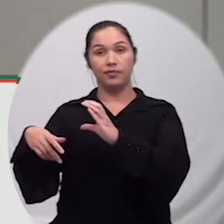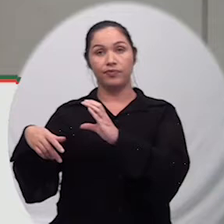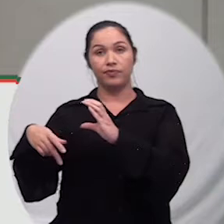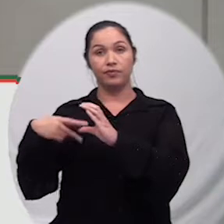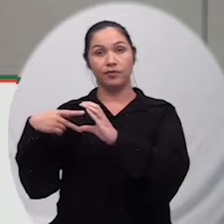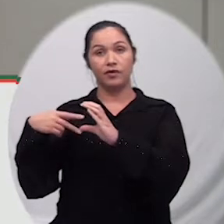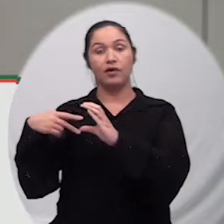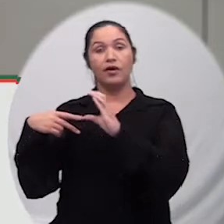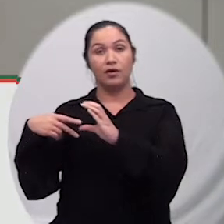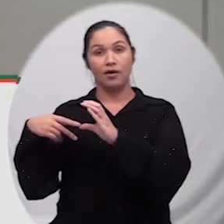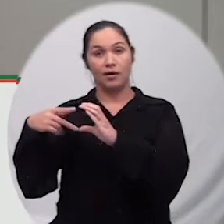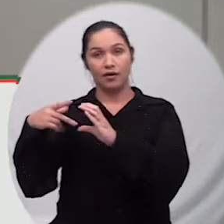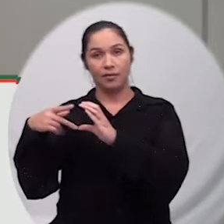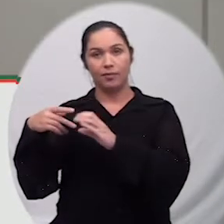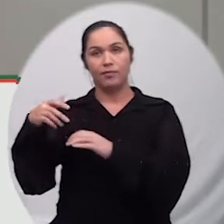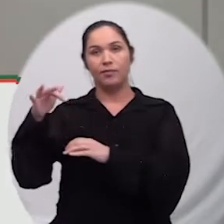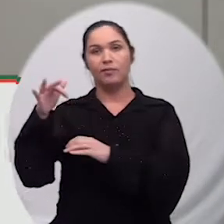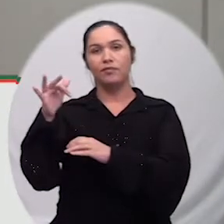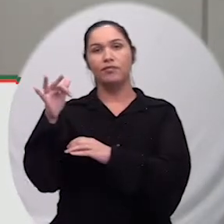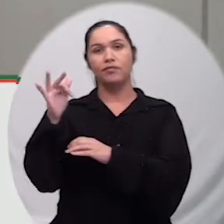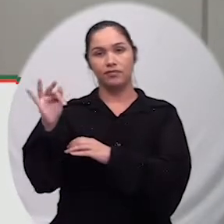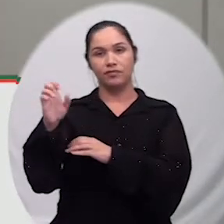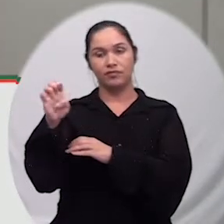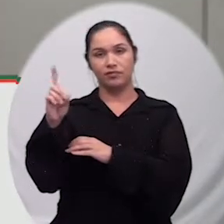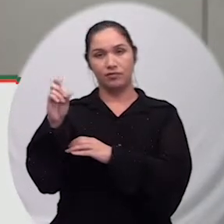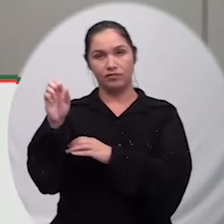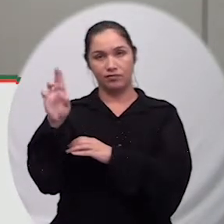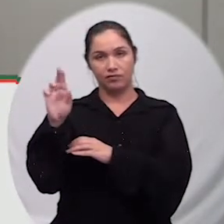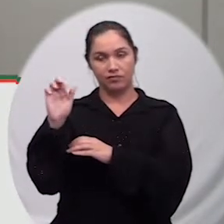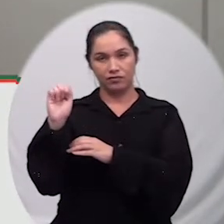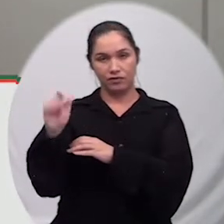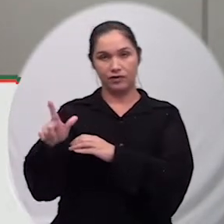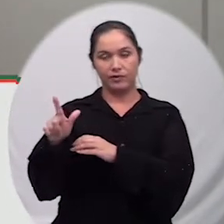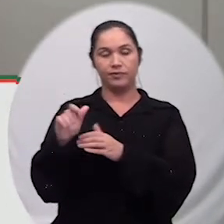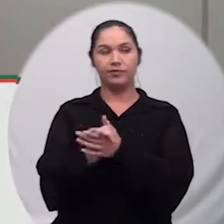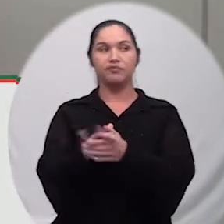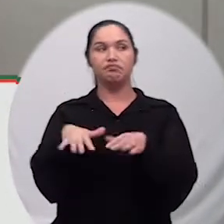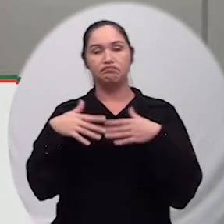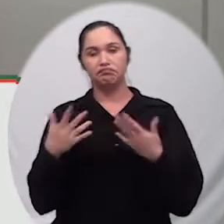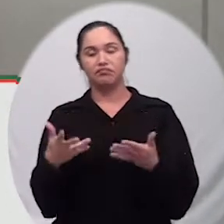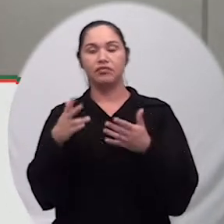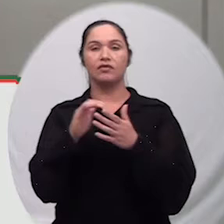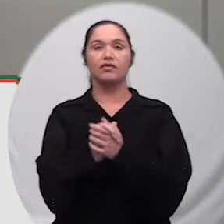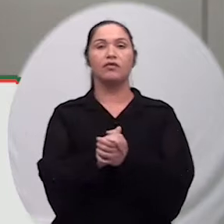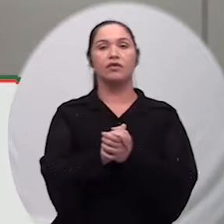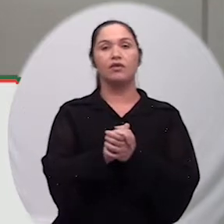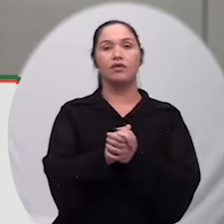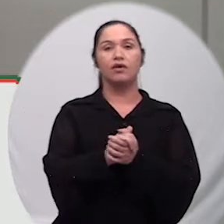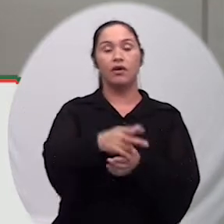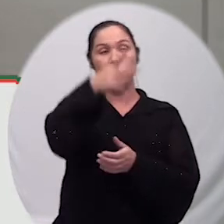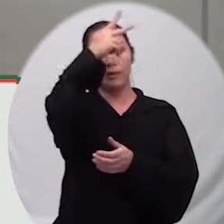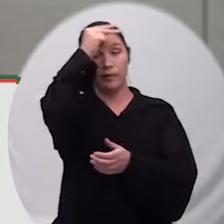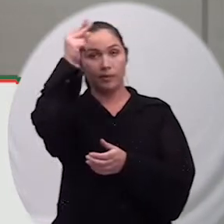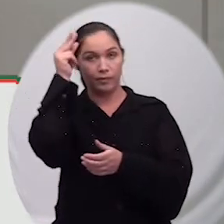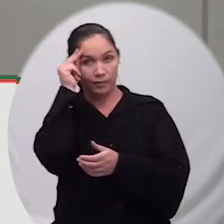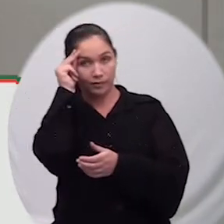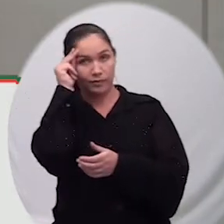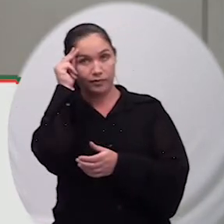e foi sancionado pelo prefeito Clésio Salvaro. E essa escola sem